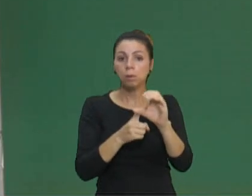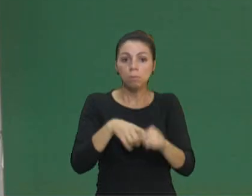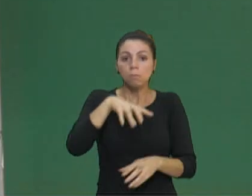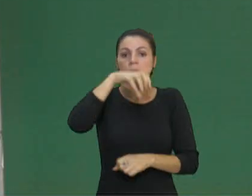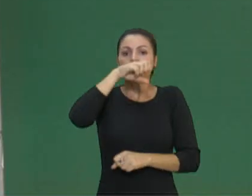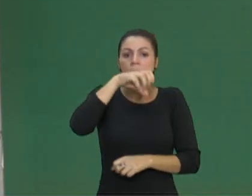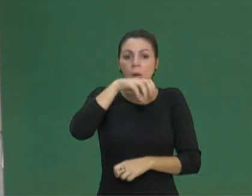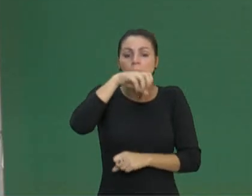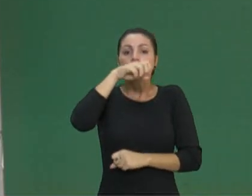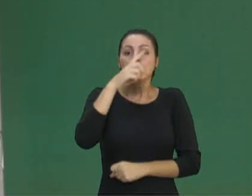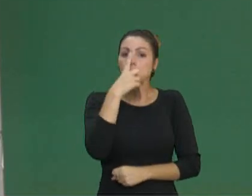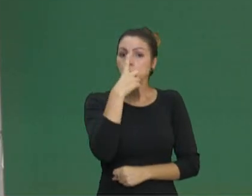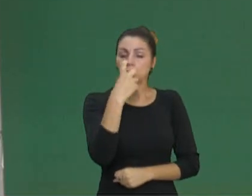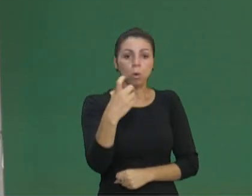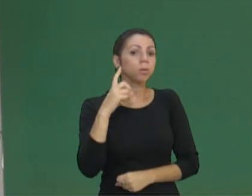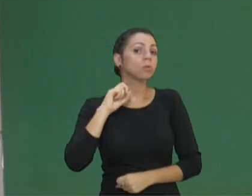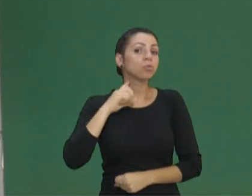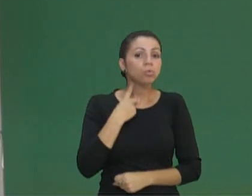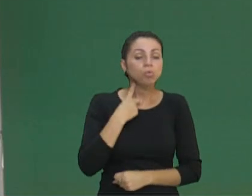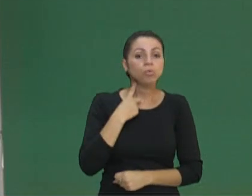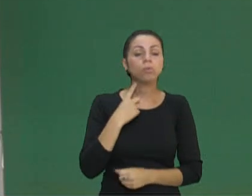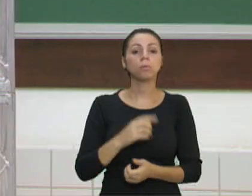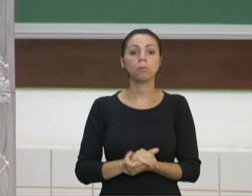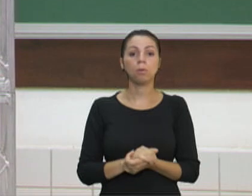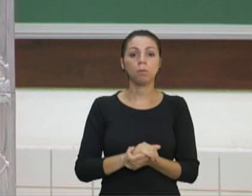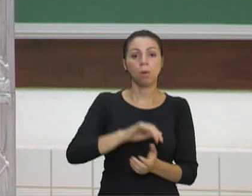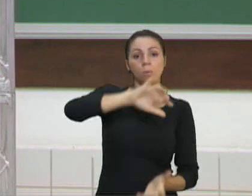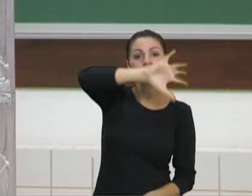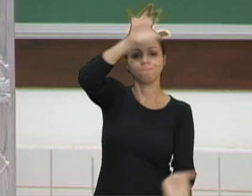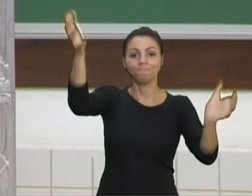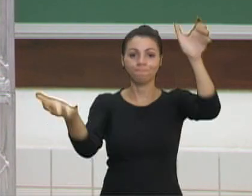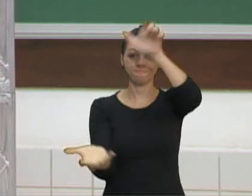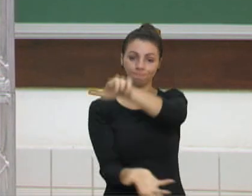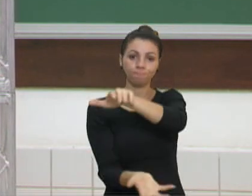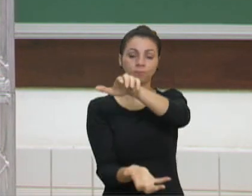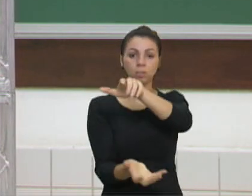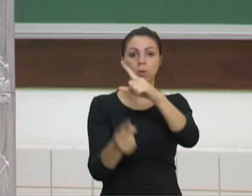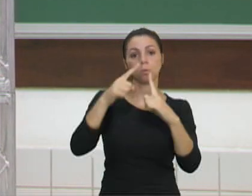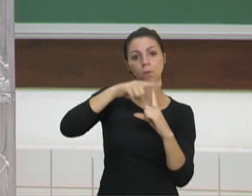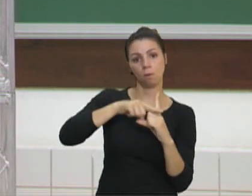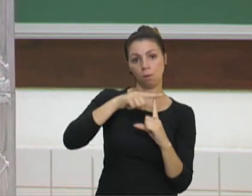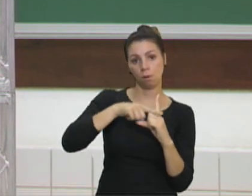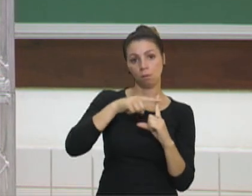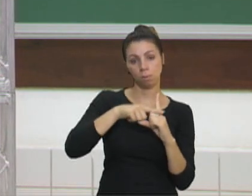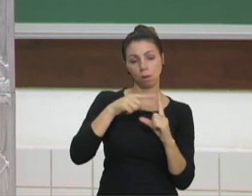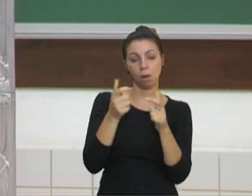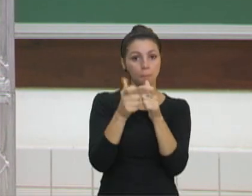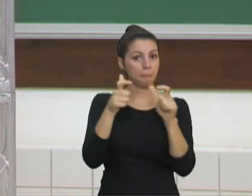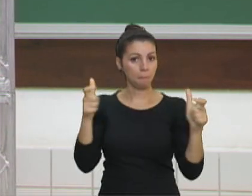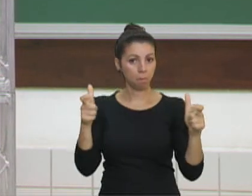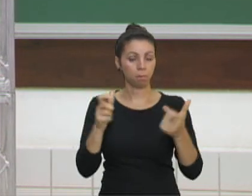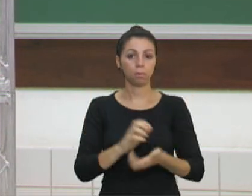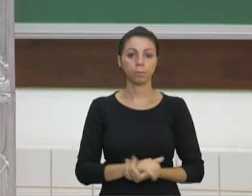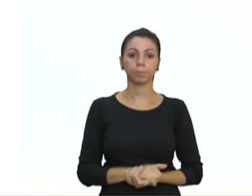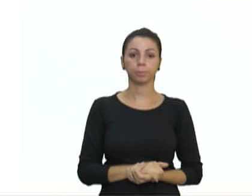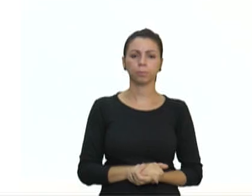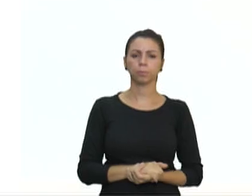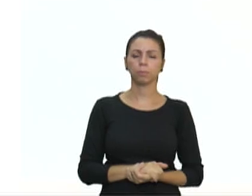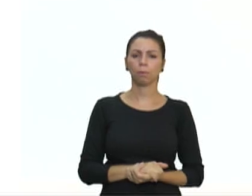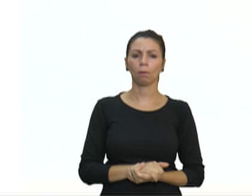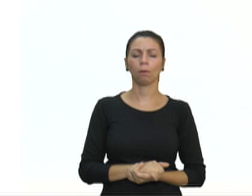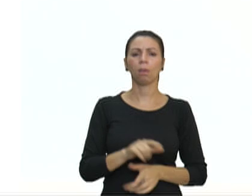a chance de acontecer essa inversão térmica, ela é muito maior, certo? E essa